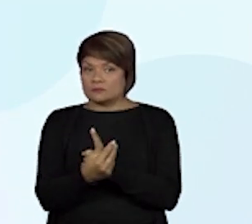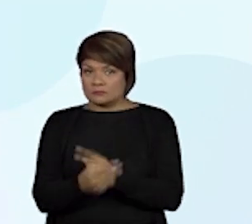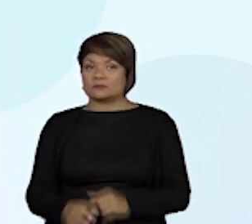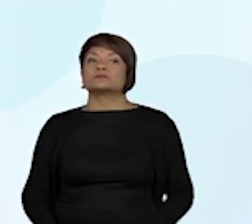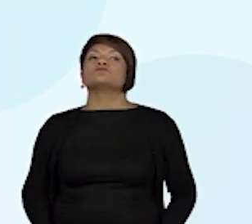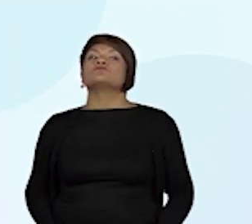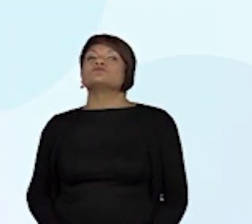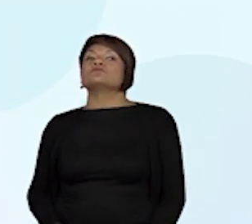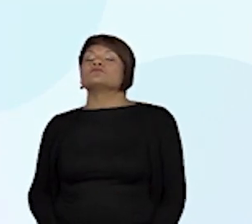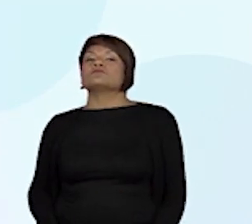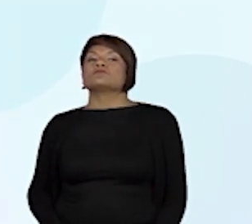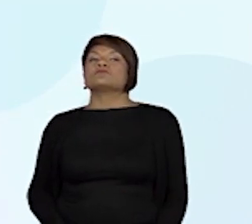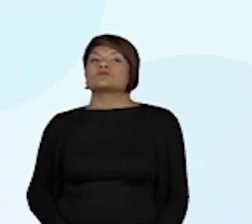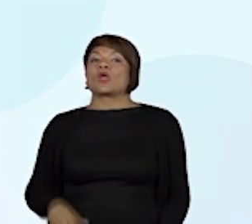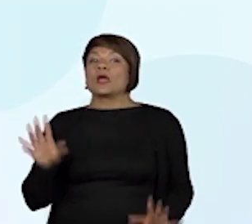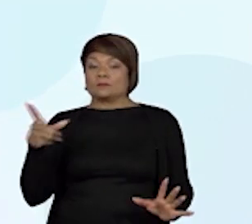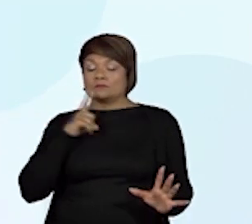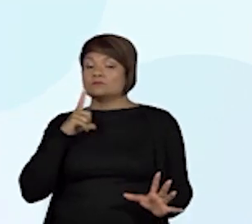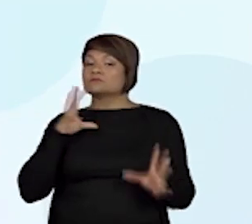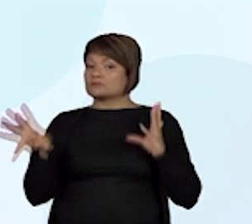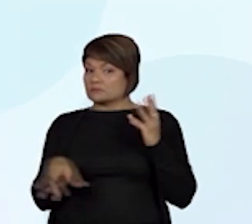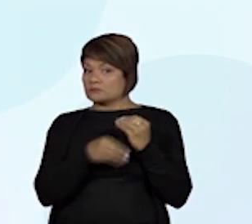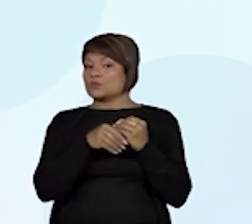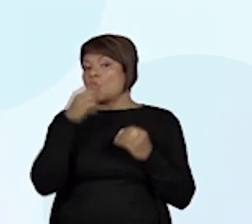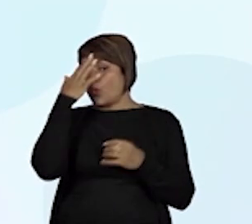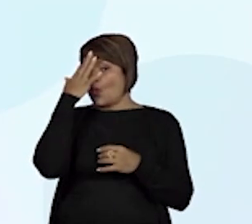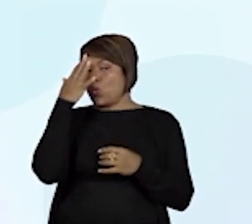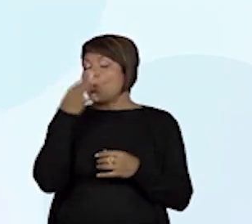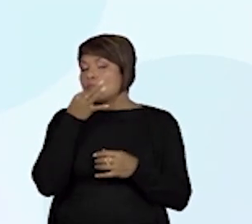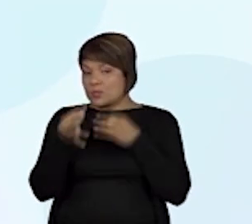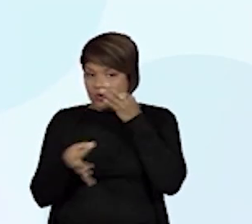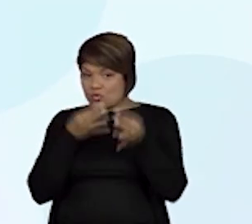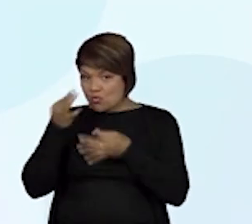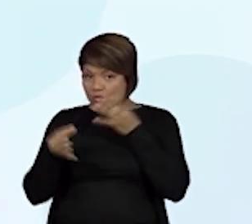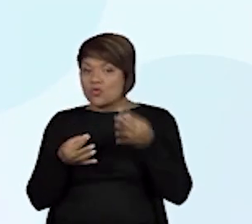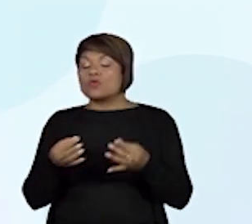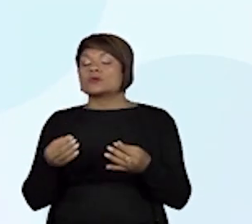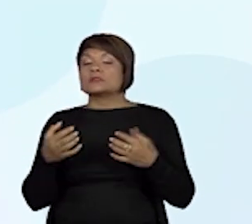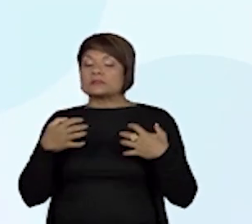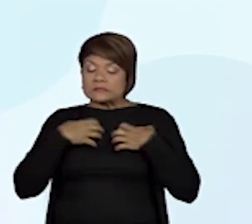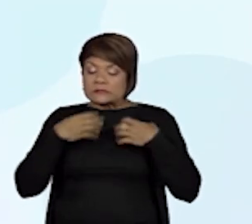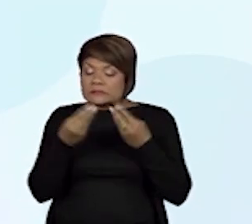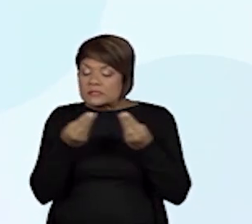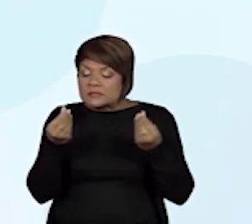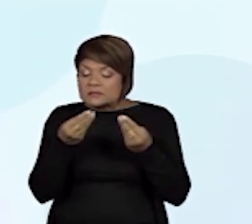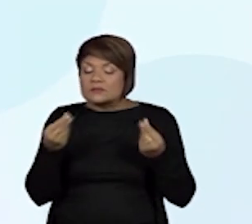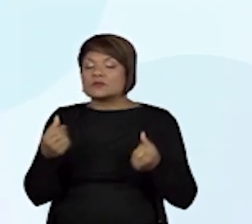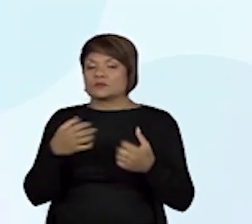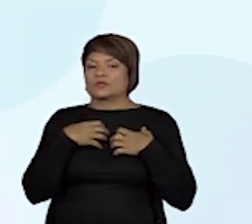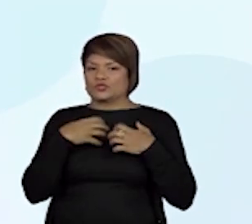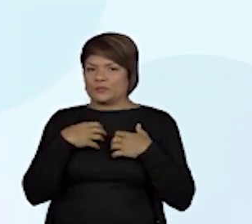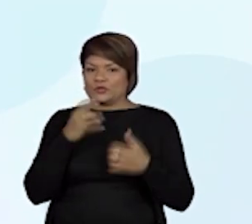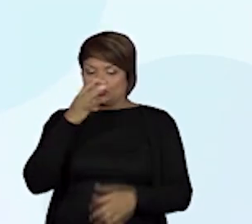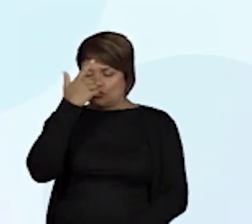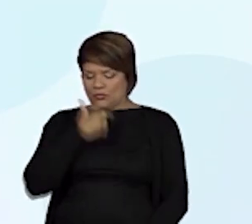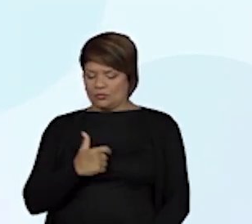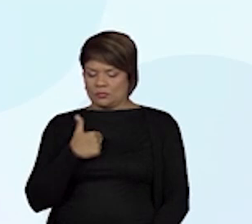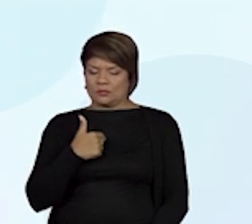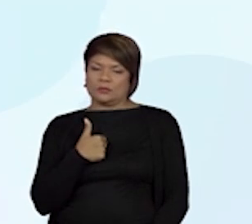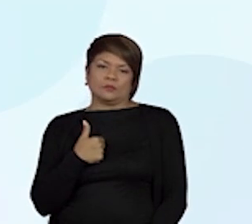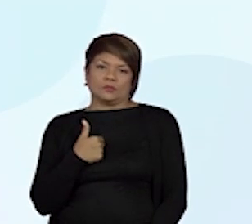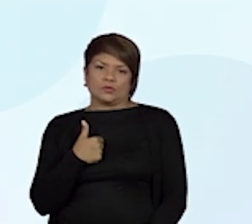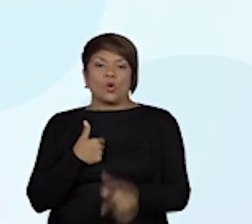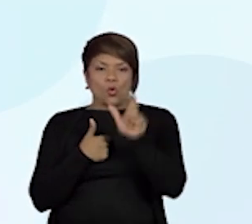Agora, incluindo opiniões, pensamentos e sentimentos apenas do narrador e não de outros personagens. Em